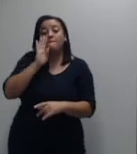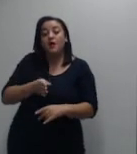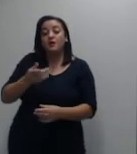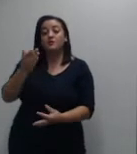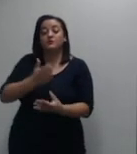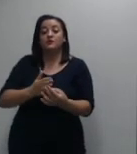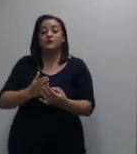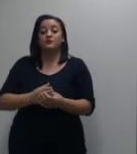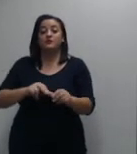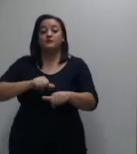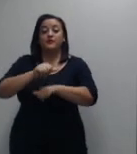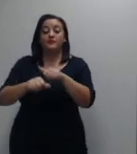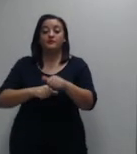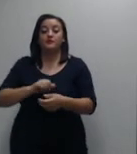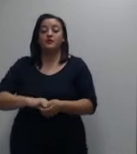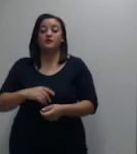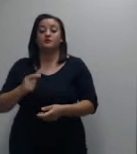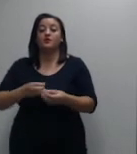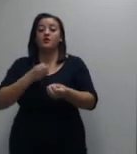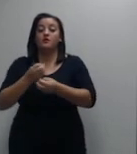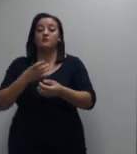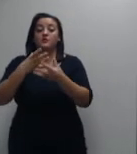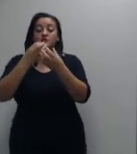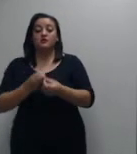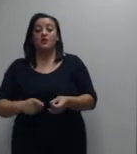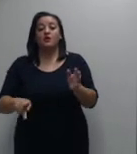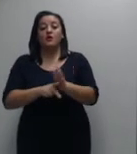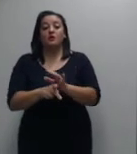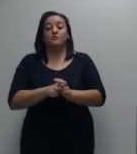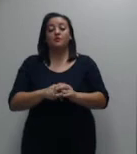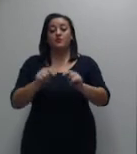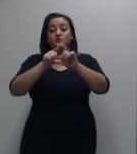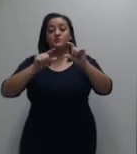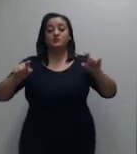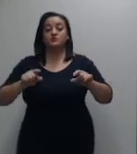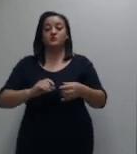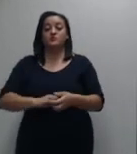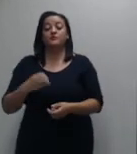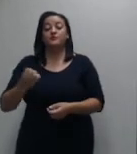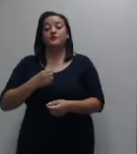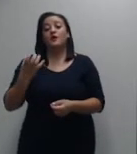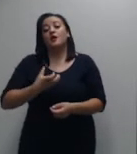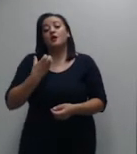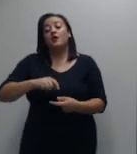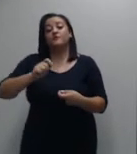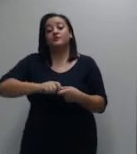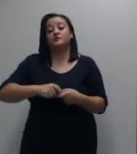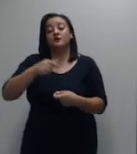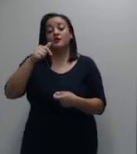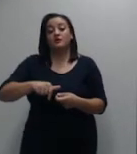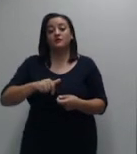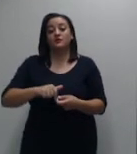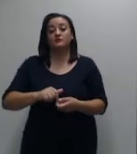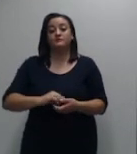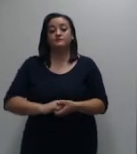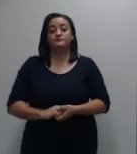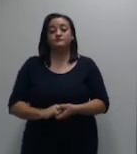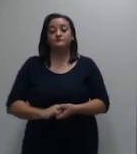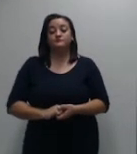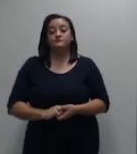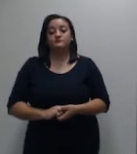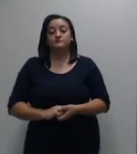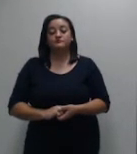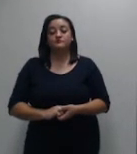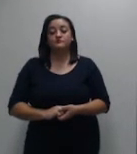tornou insubsistente o próprio título que o embargante pretende aqui executar provisoriamente